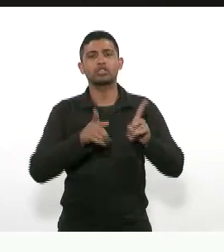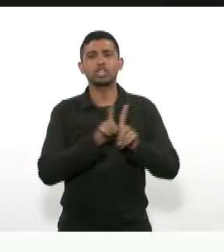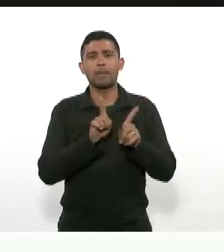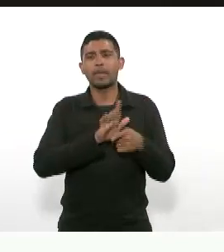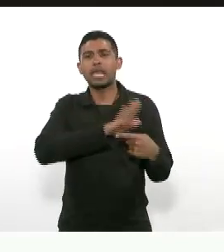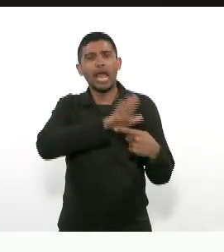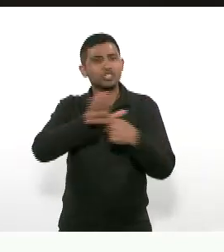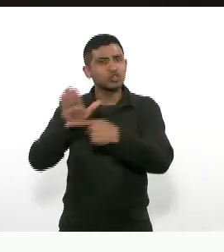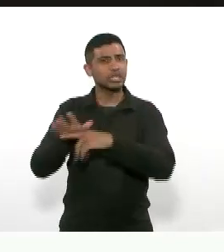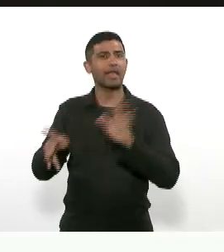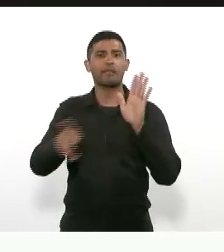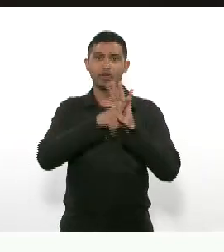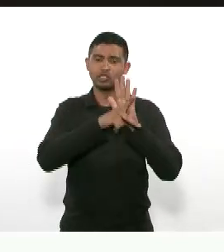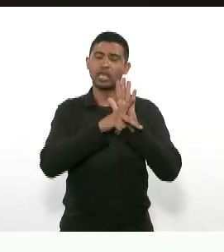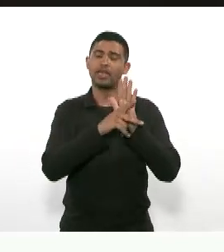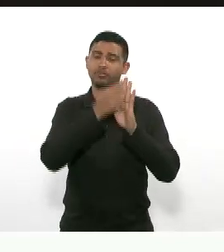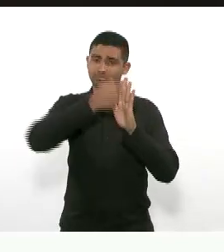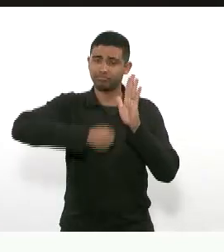com projetos.